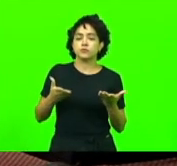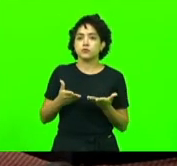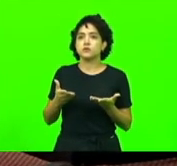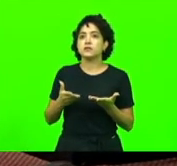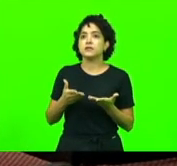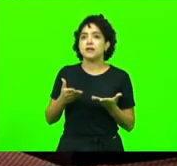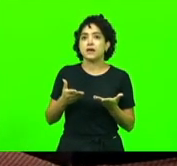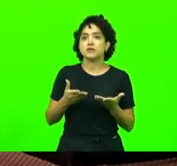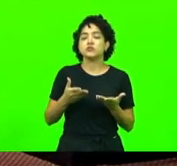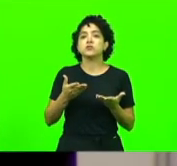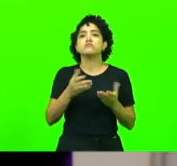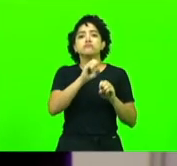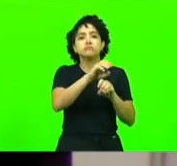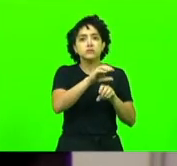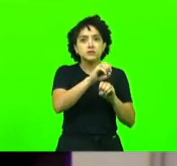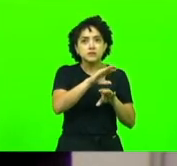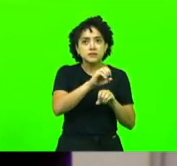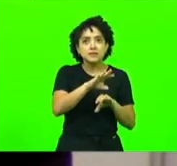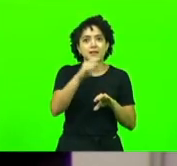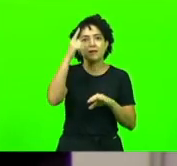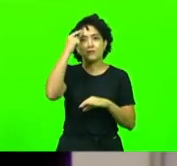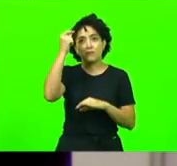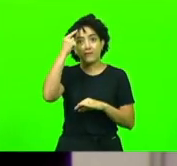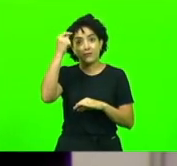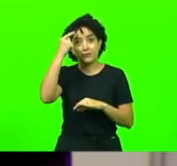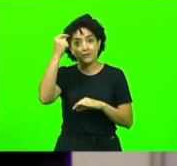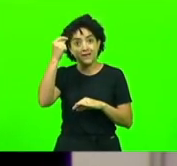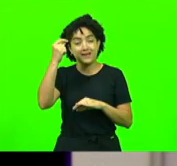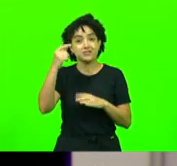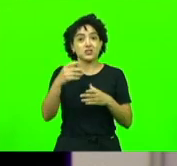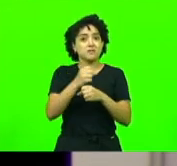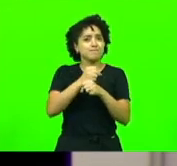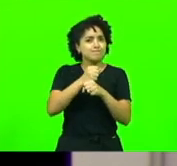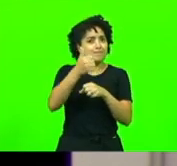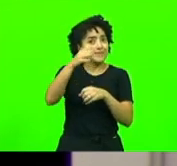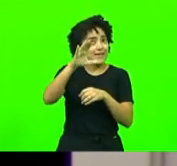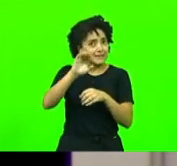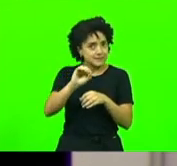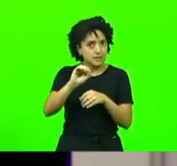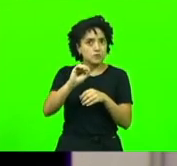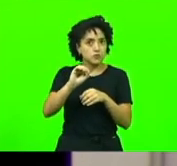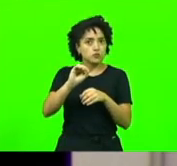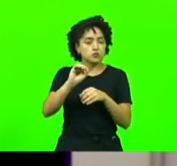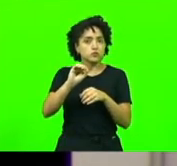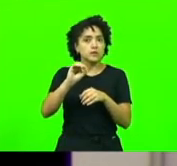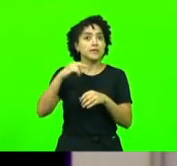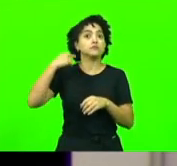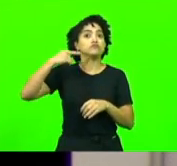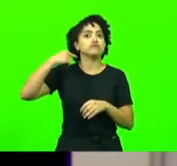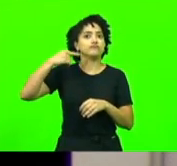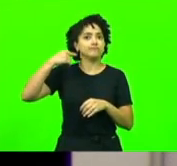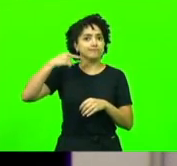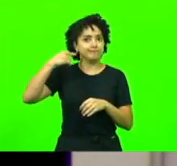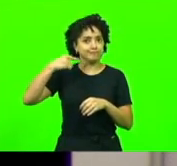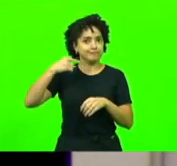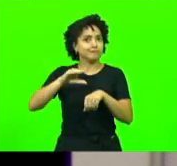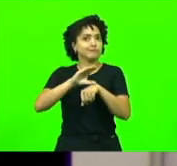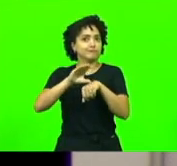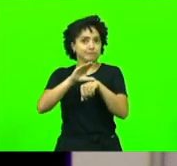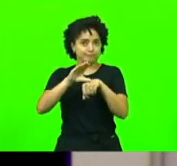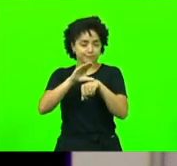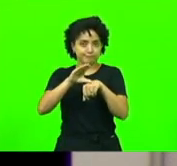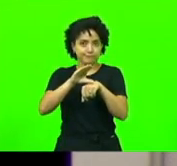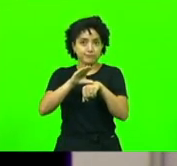em lecionar na universidade por quase 10 anos, direito constitucional. E quando